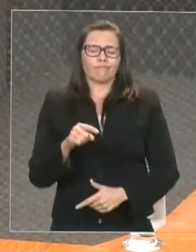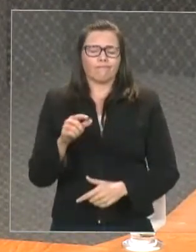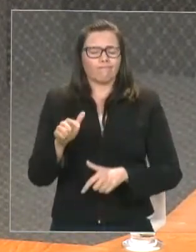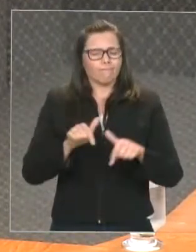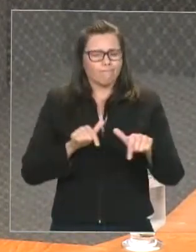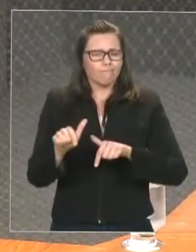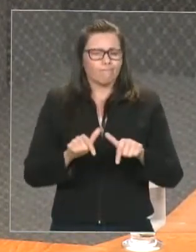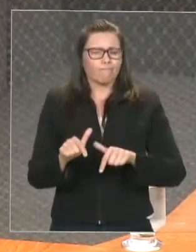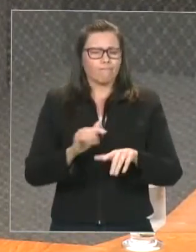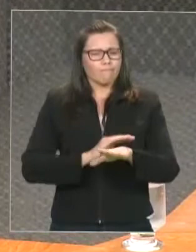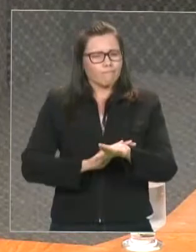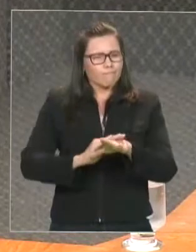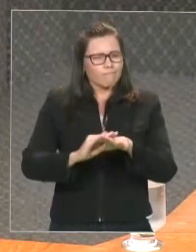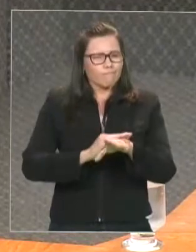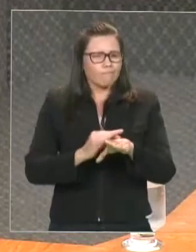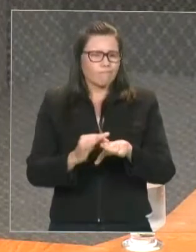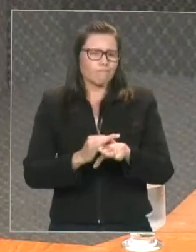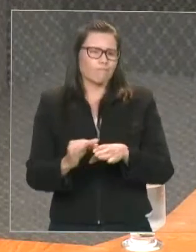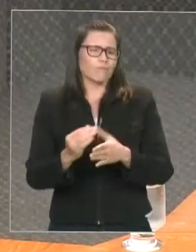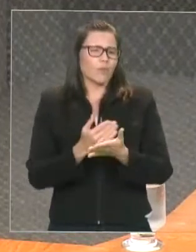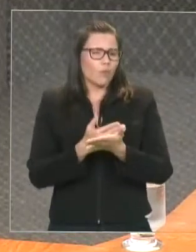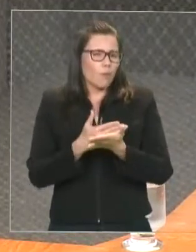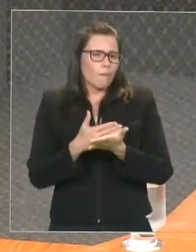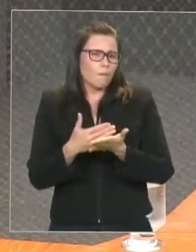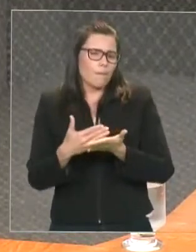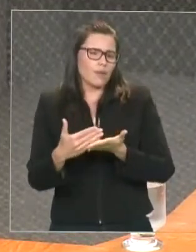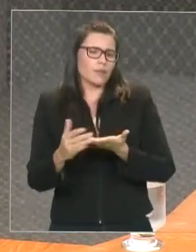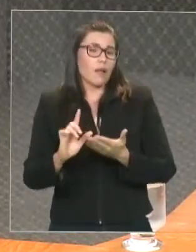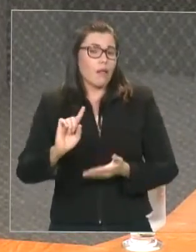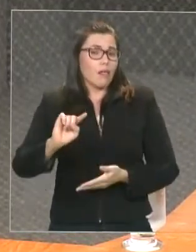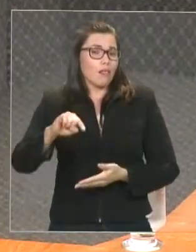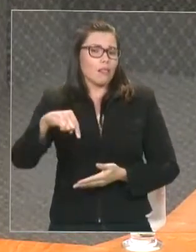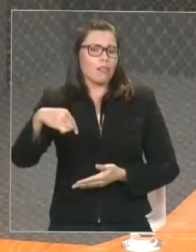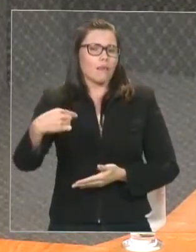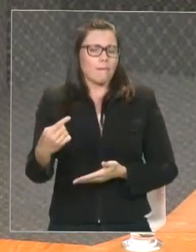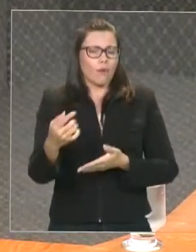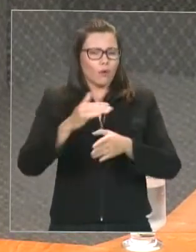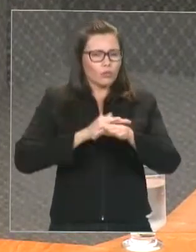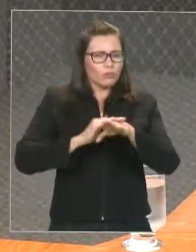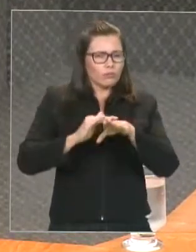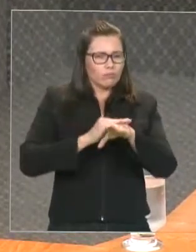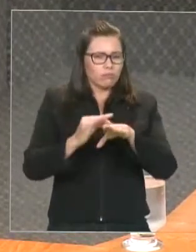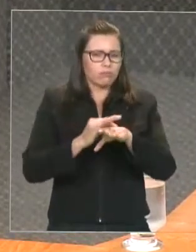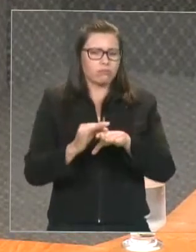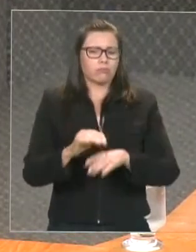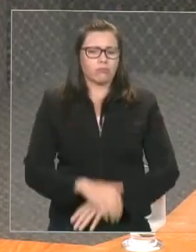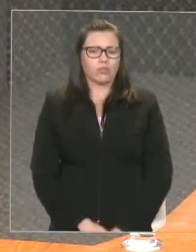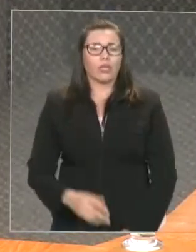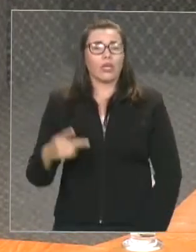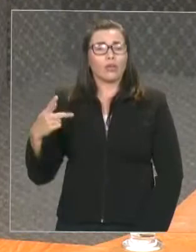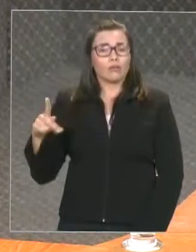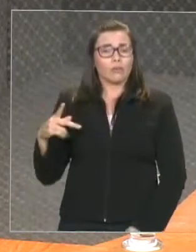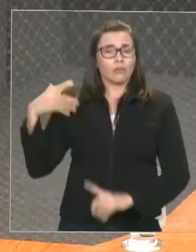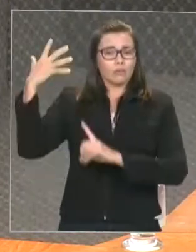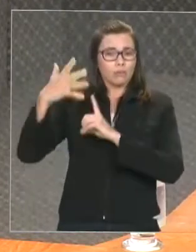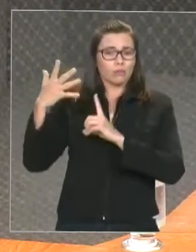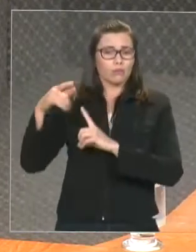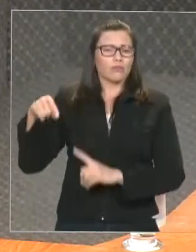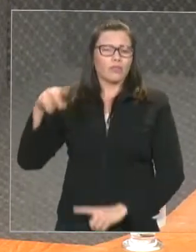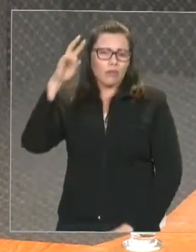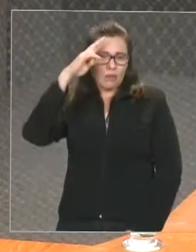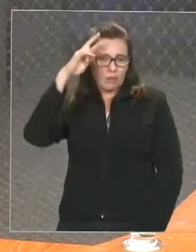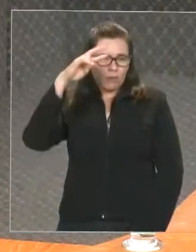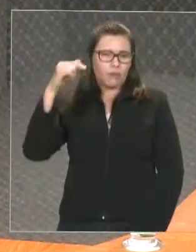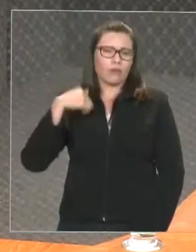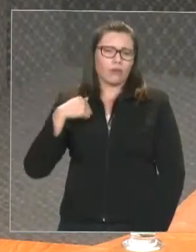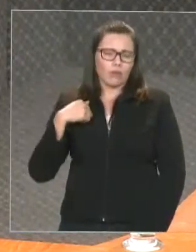fizesse a recuperação inicial e depois fazer o asfaltamento. O senhor reconheceu isso lá em público, no seu discurso lá no lançamento